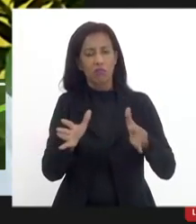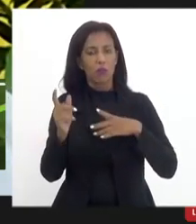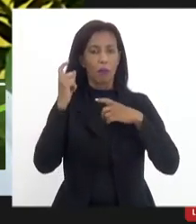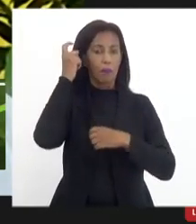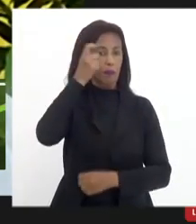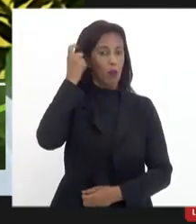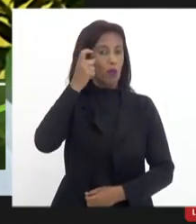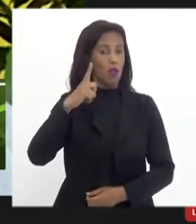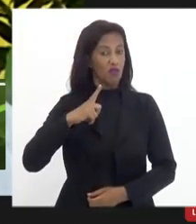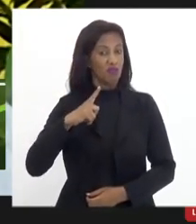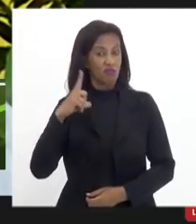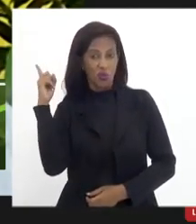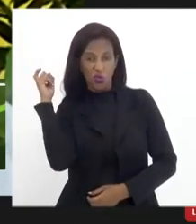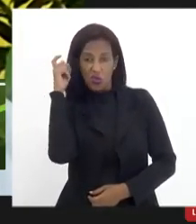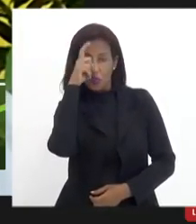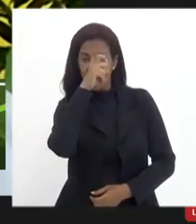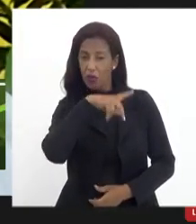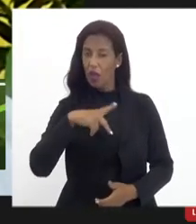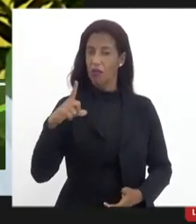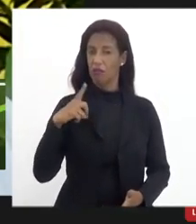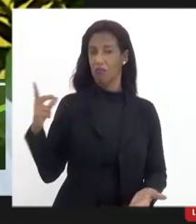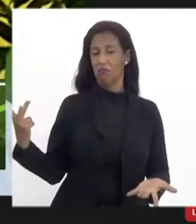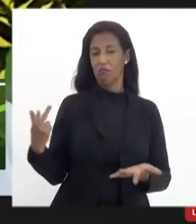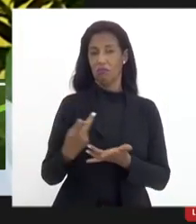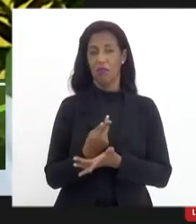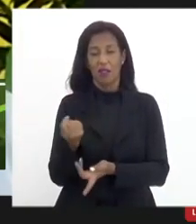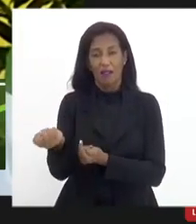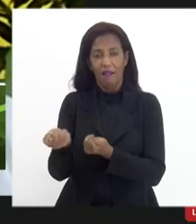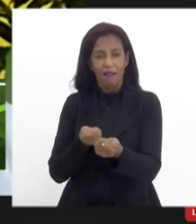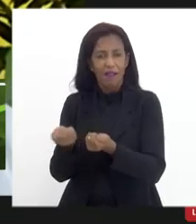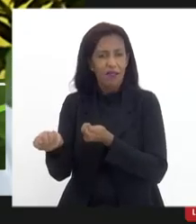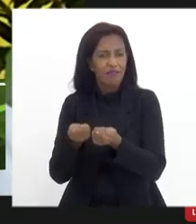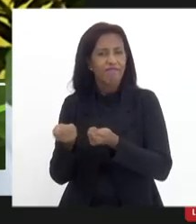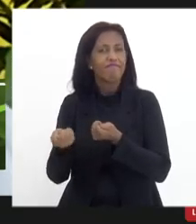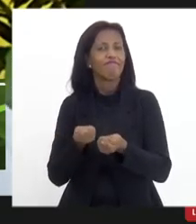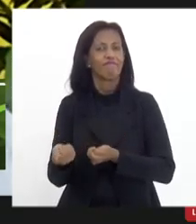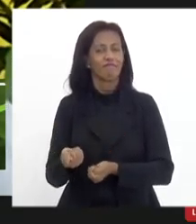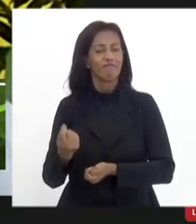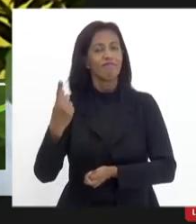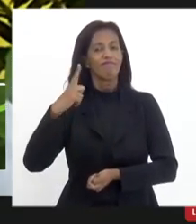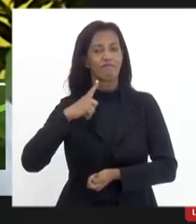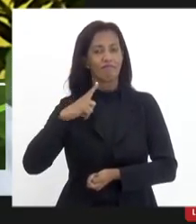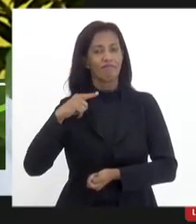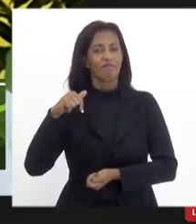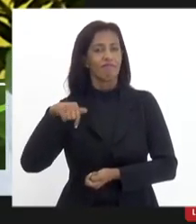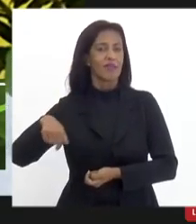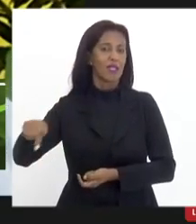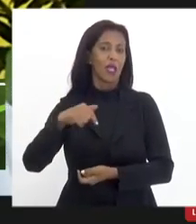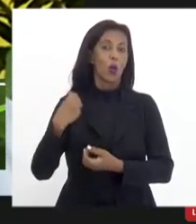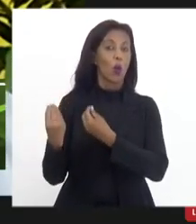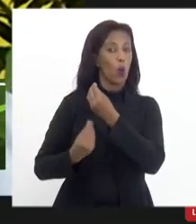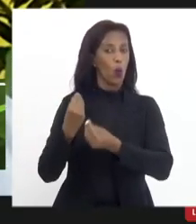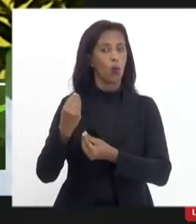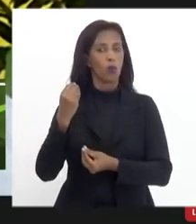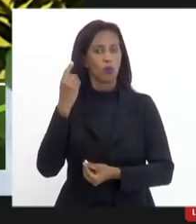um agravamento da questão da crise financeira que tem a sua, como o deputado Leomar sabe